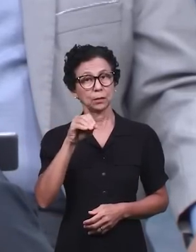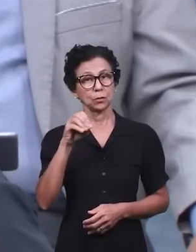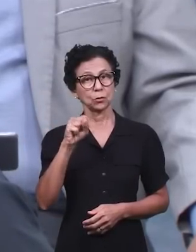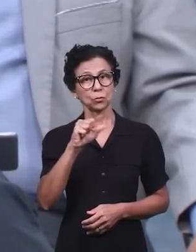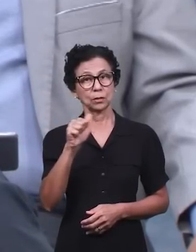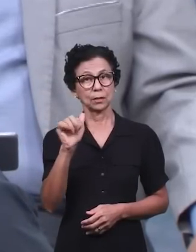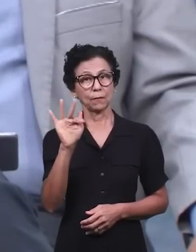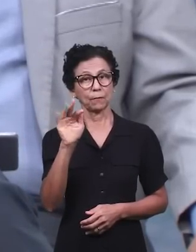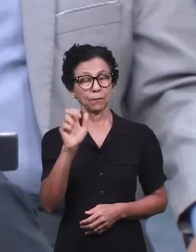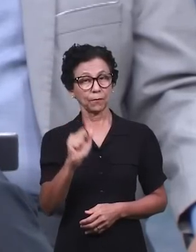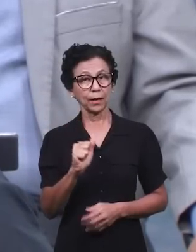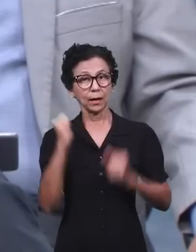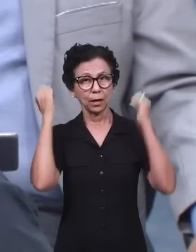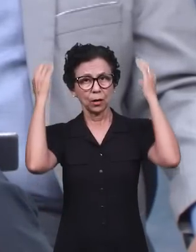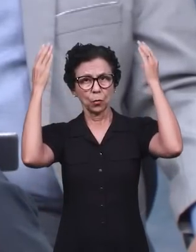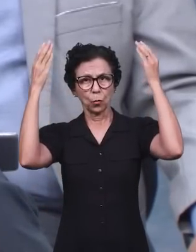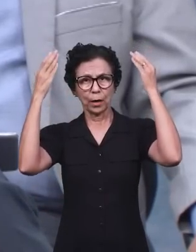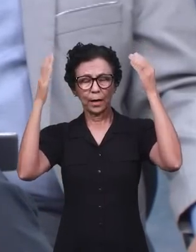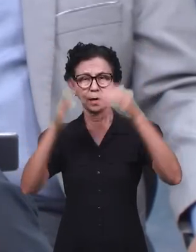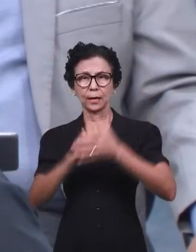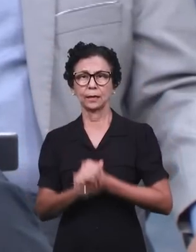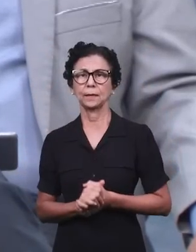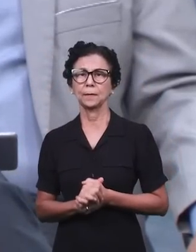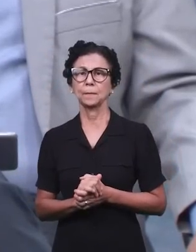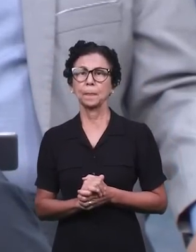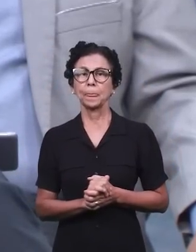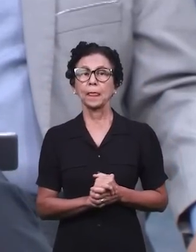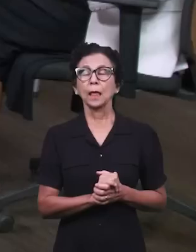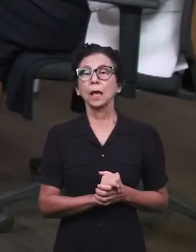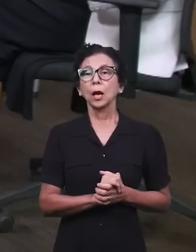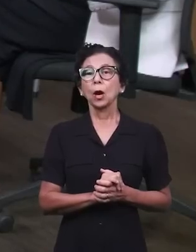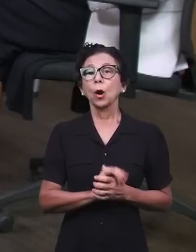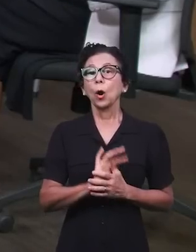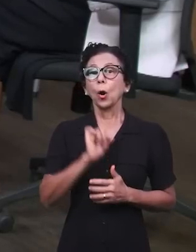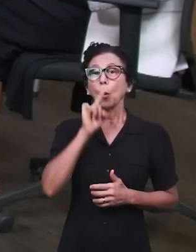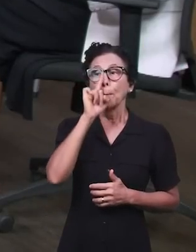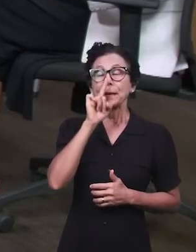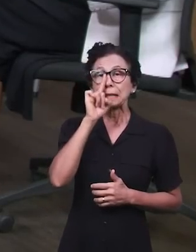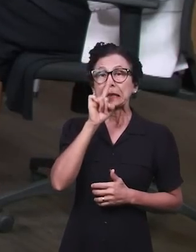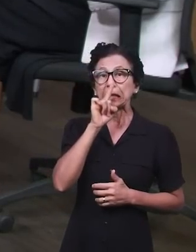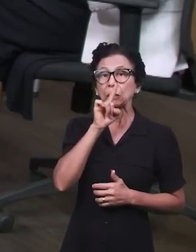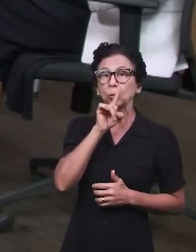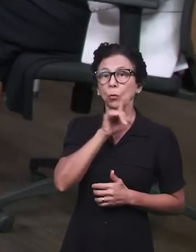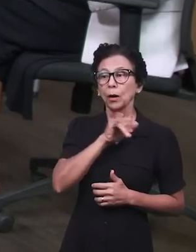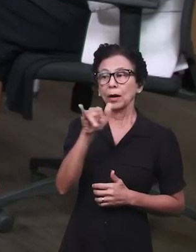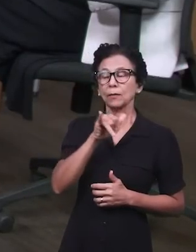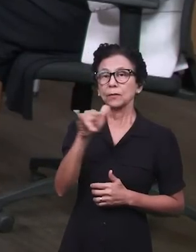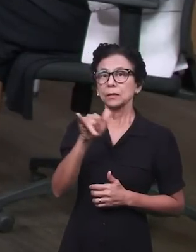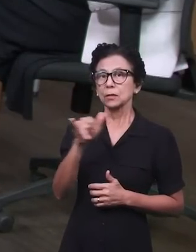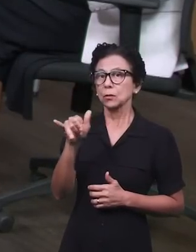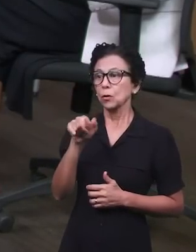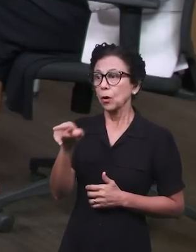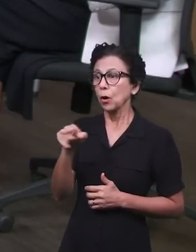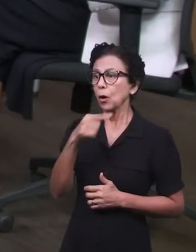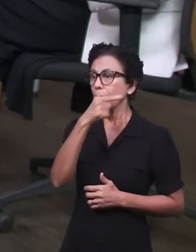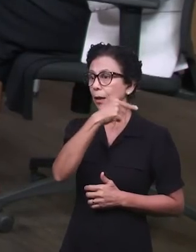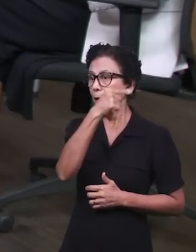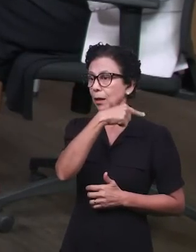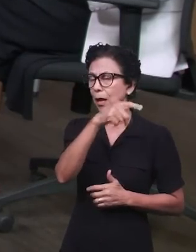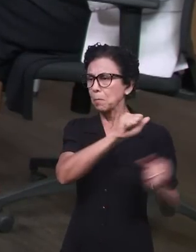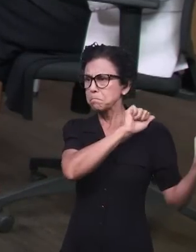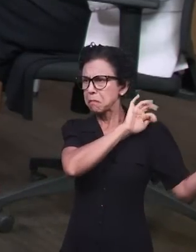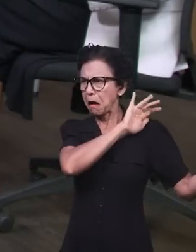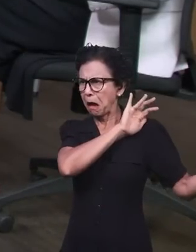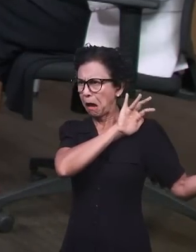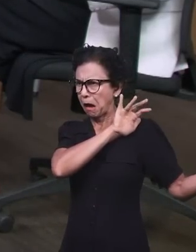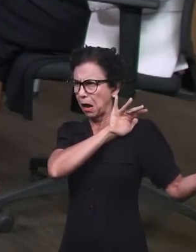o perigo, ele foi avisado antes. Então, chegou a notícia que está vindo uma grande multidão aí. Ou seja,